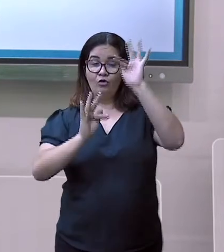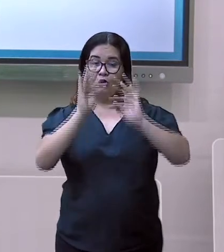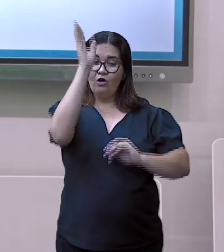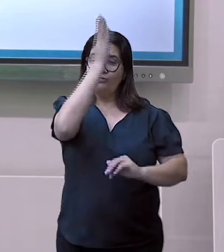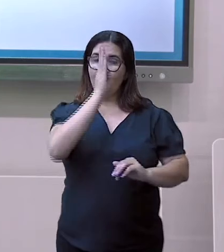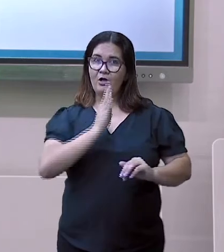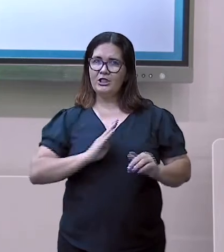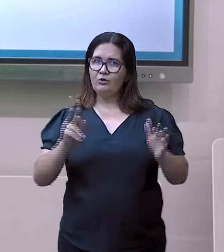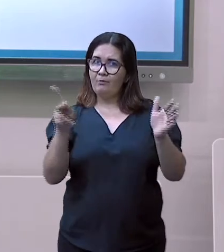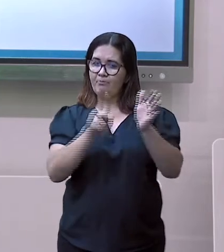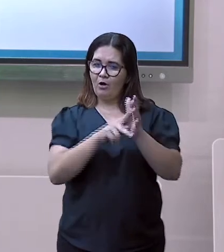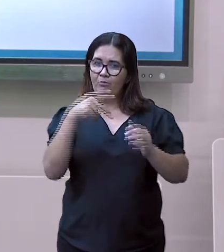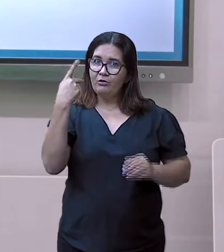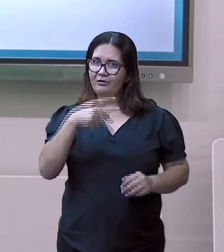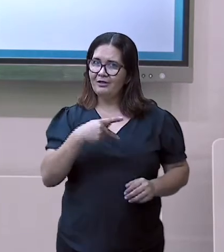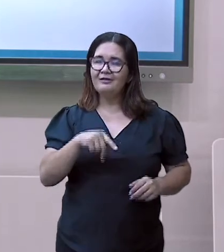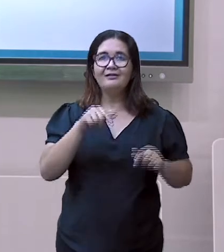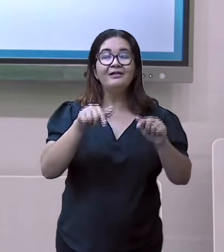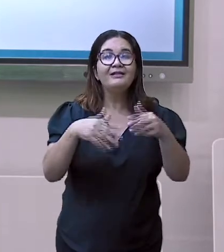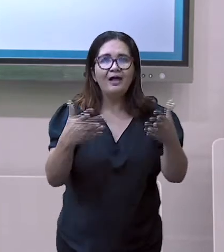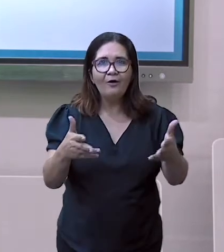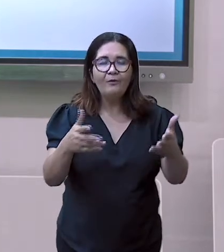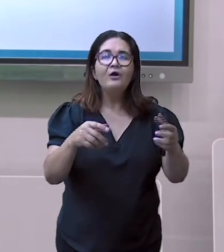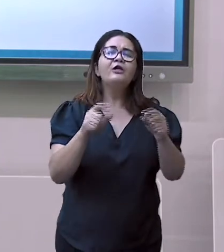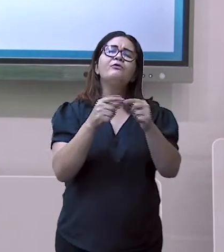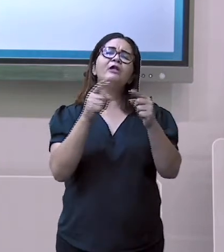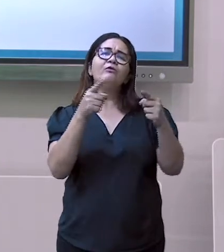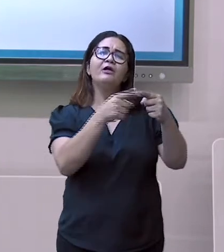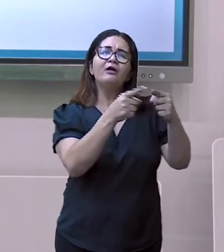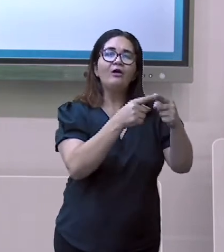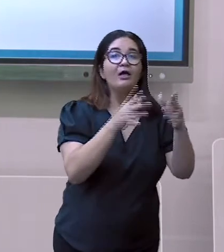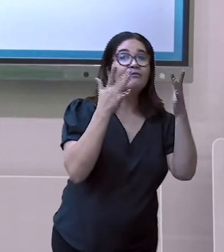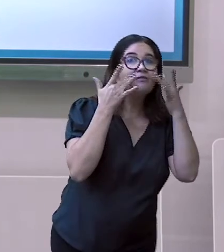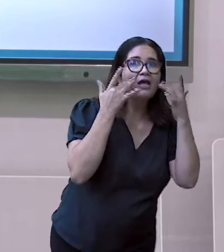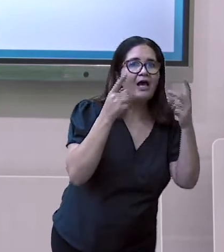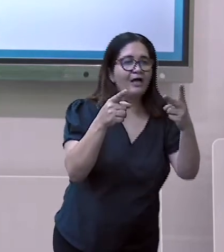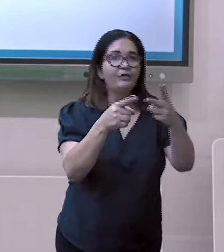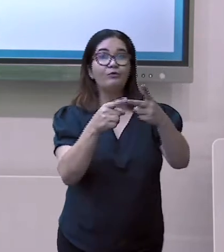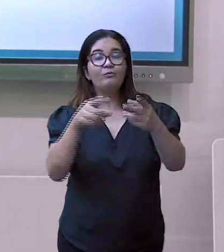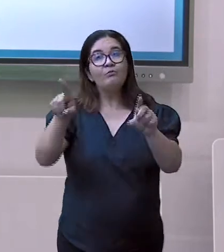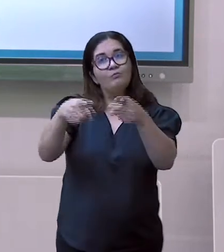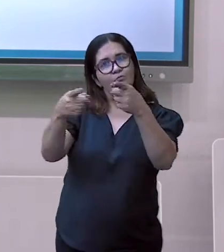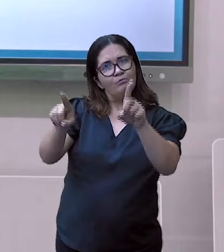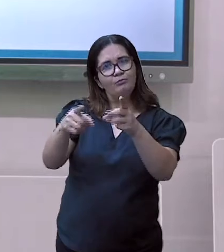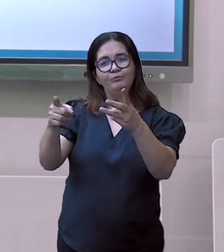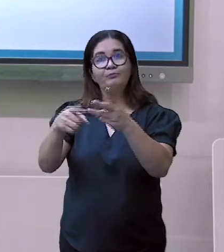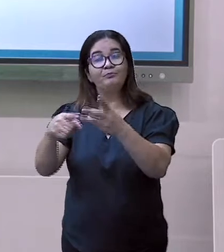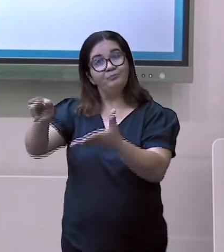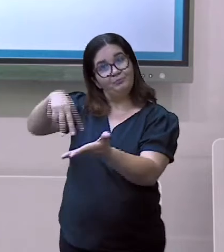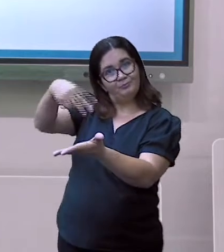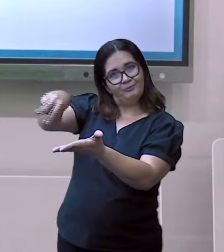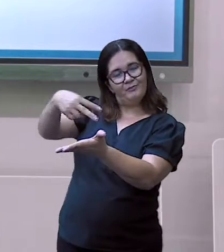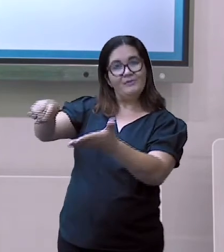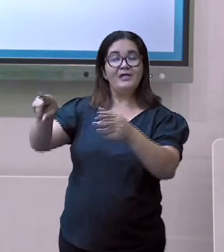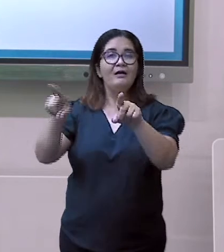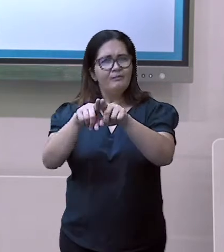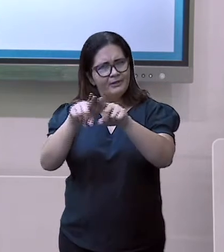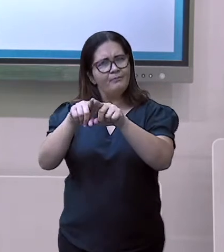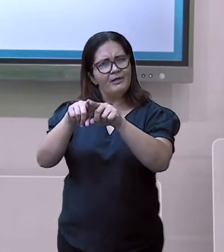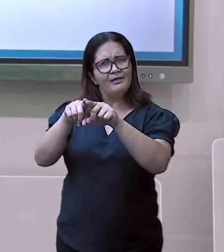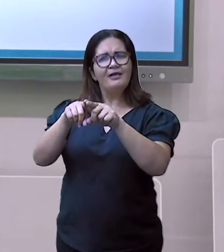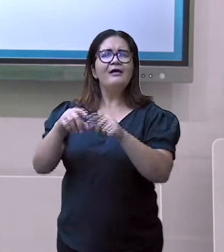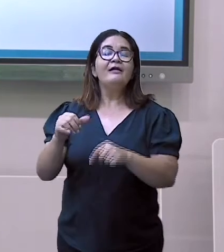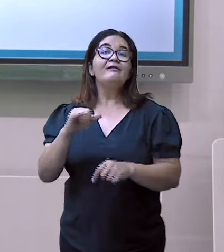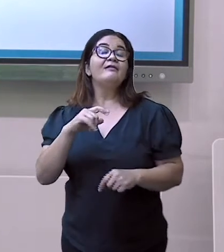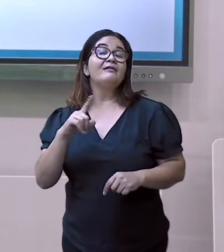popular envolve teatro, música e dança. A cavalhada e o Bumba Meu Boi são exemplos